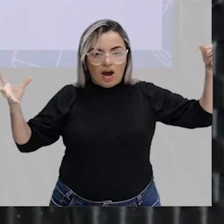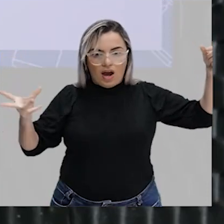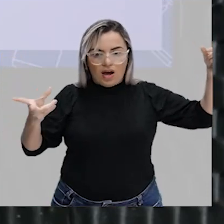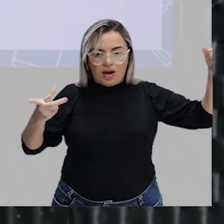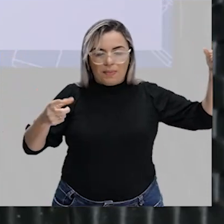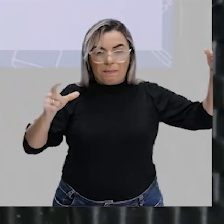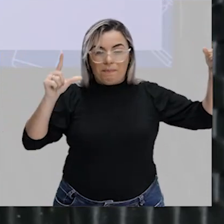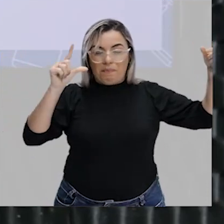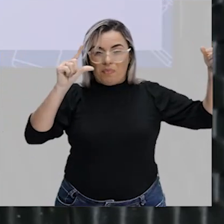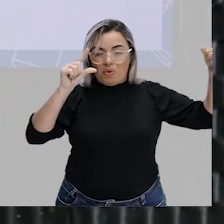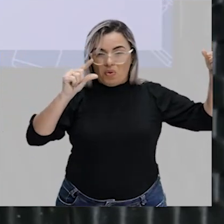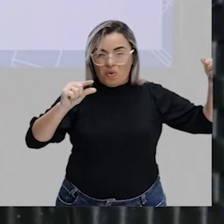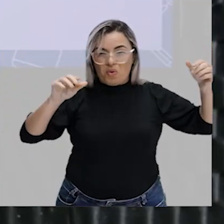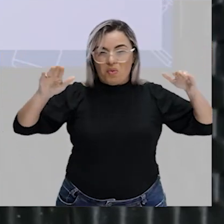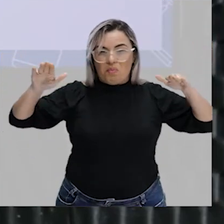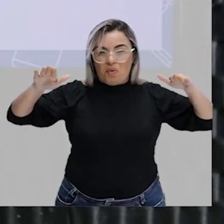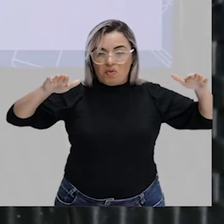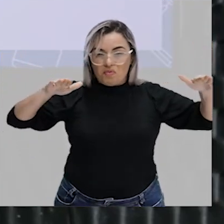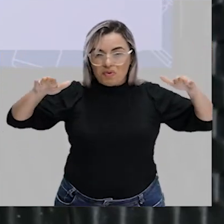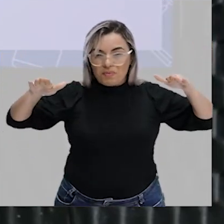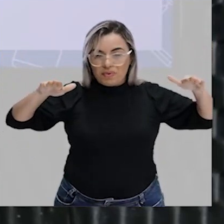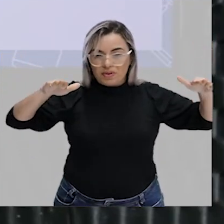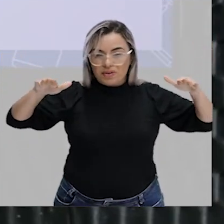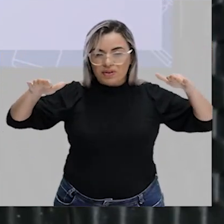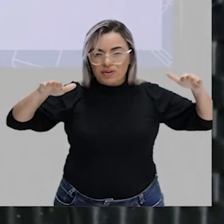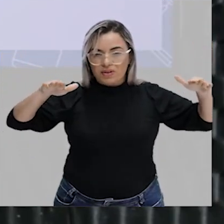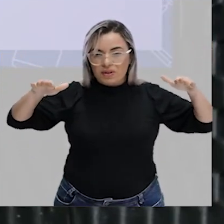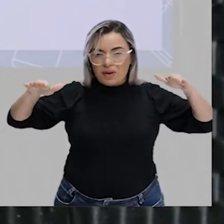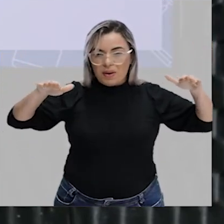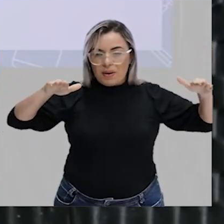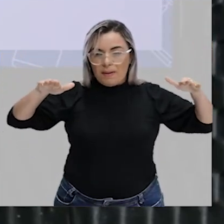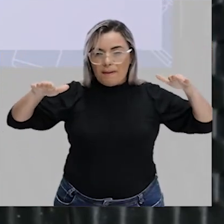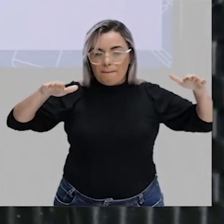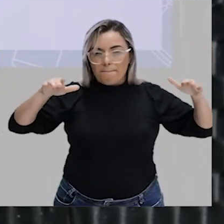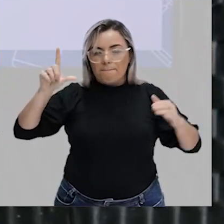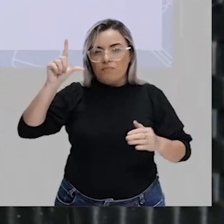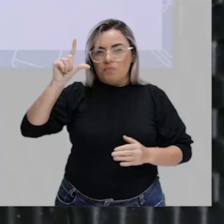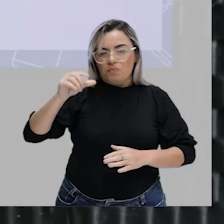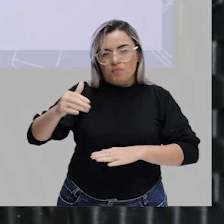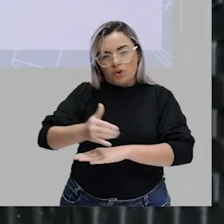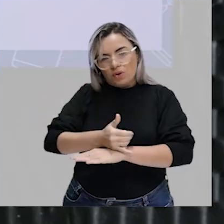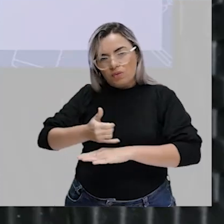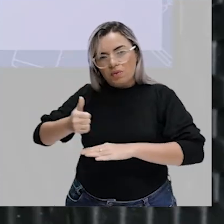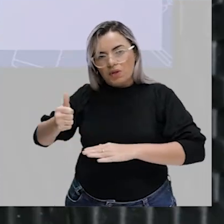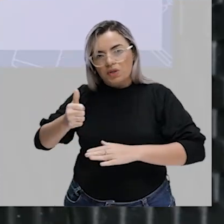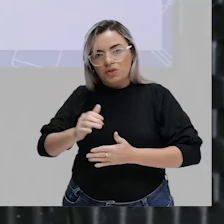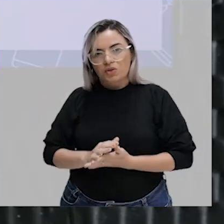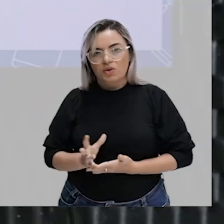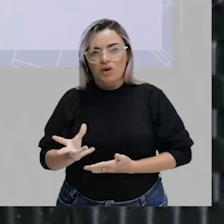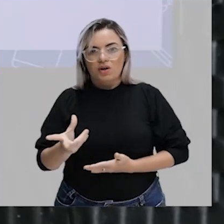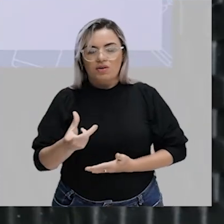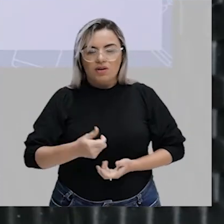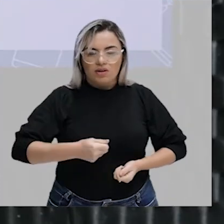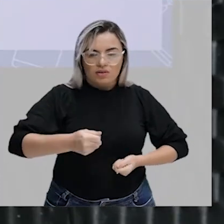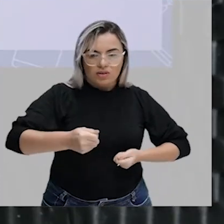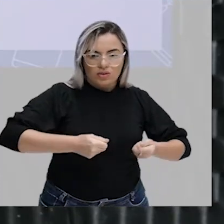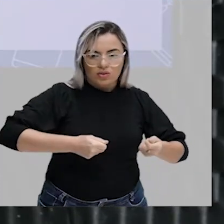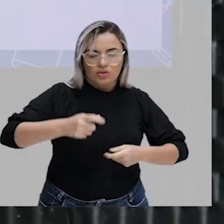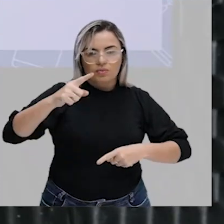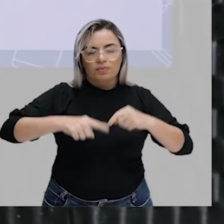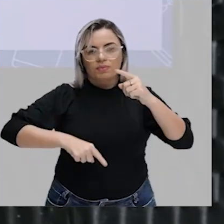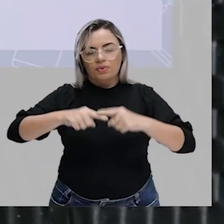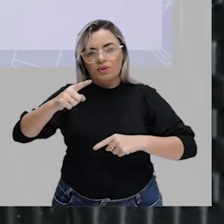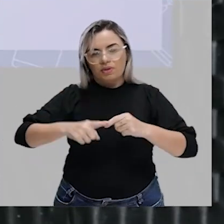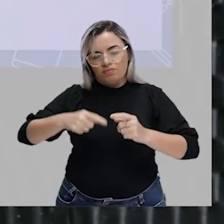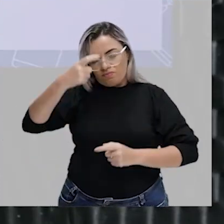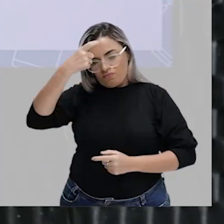elas balançarem, menos elas tremerem, melhor é o controle do atleta sobre o aparelho. E assim ele